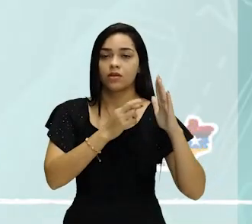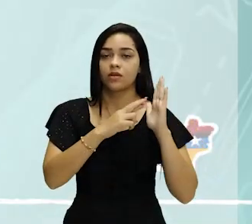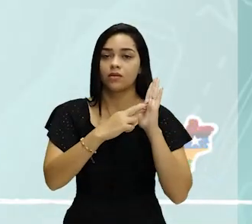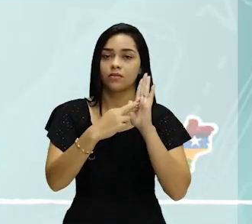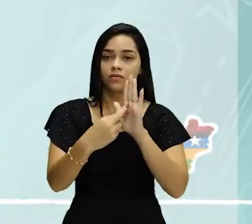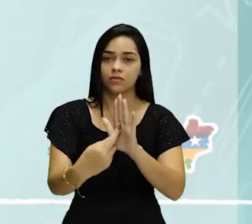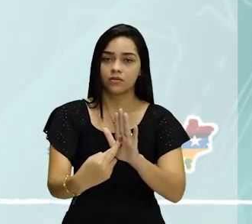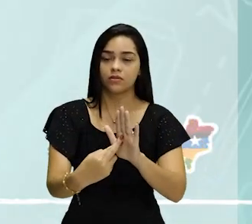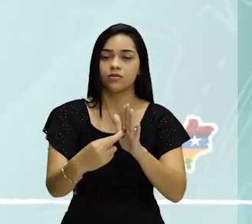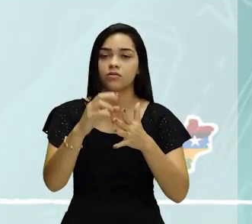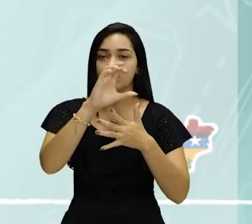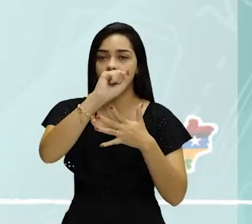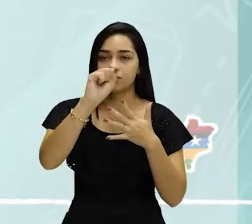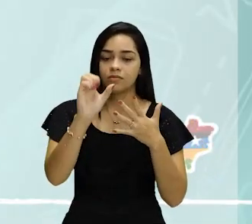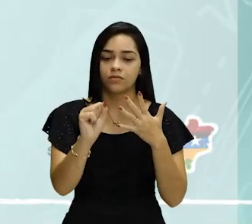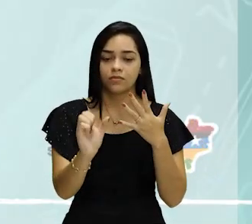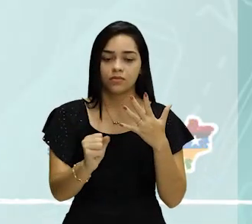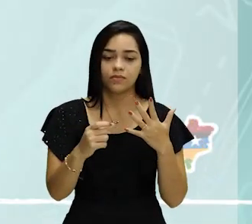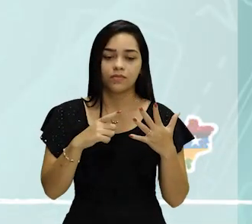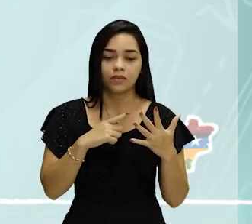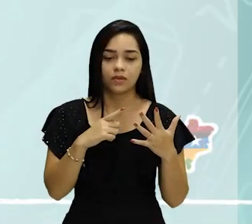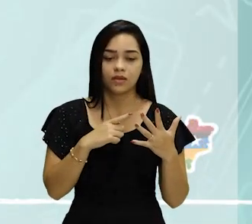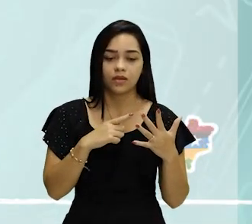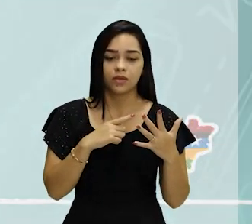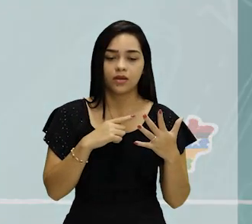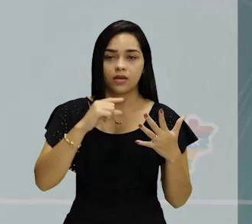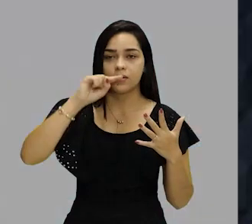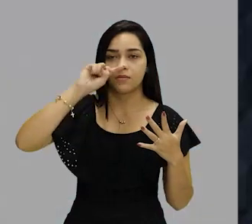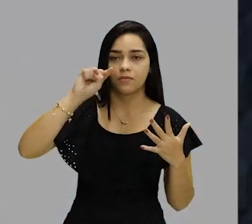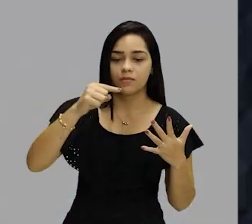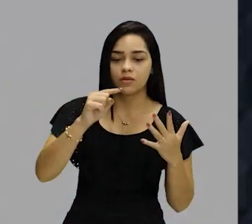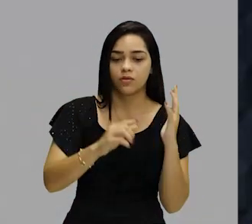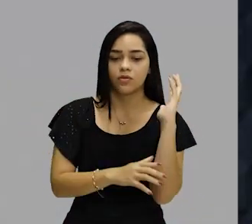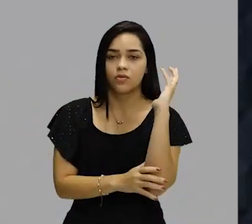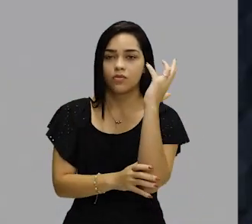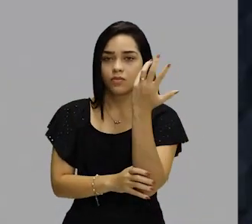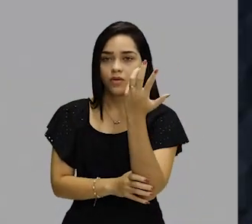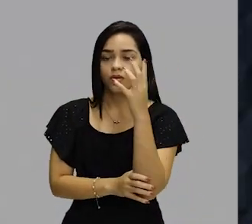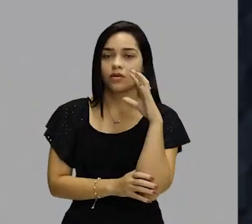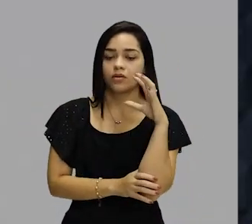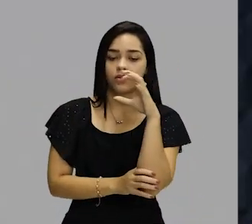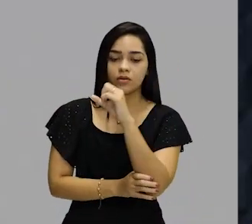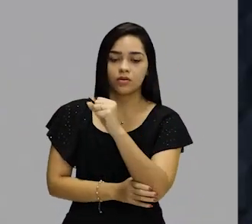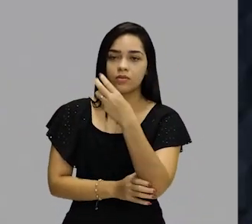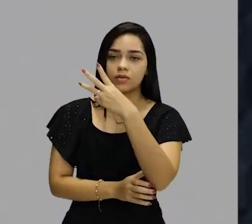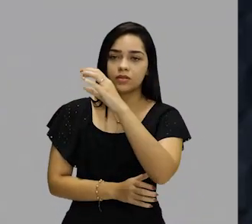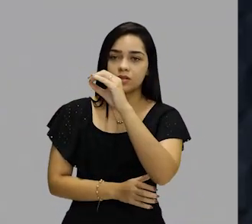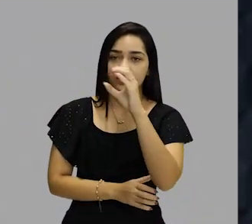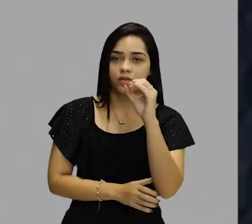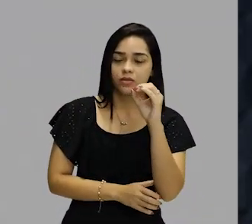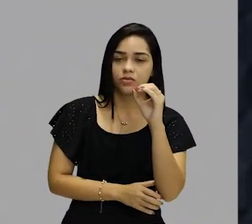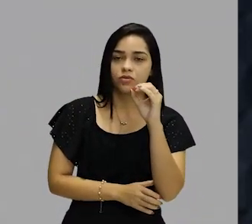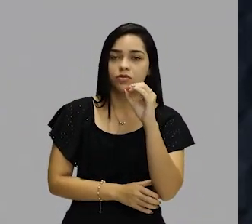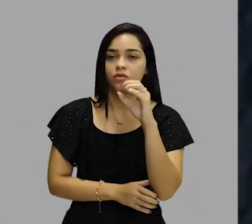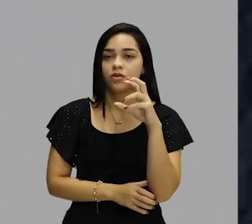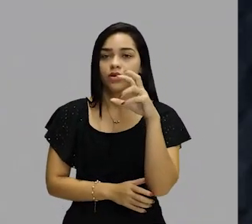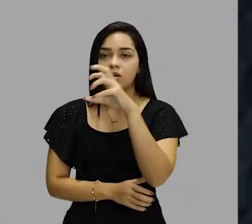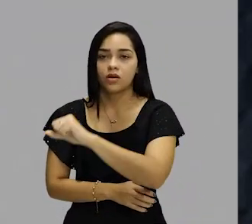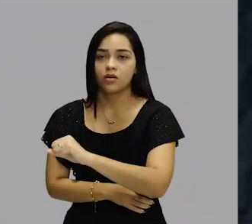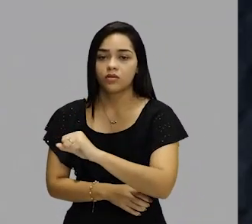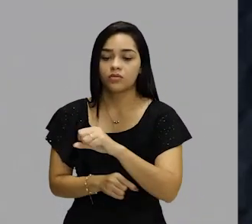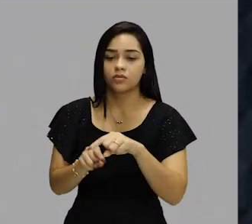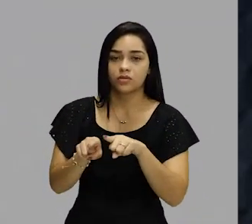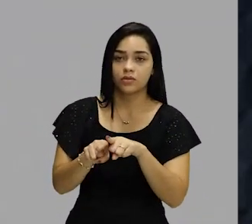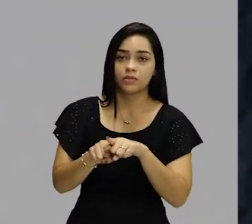uma cadeia alimentar contendo 1000 plantas que servem de alimento para 300 gafanhotos, que serve de